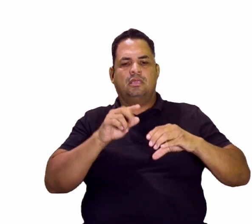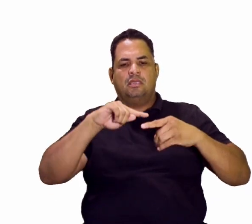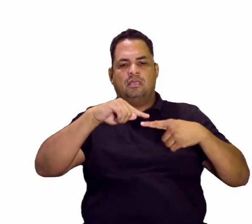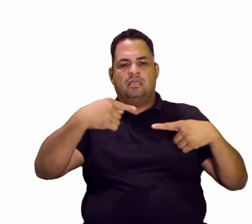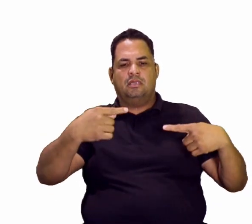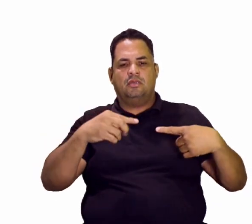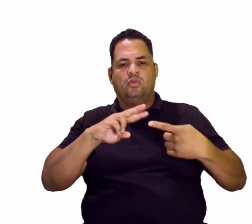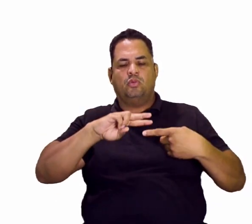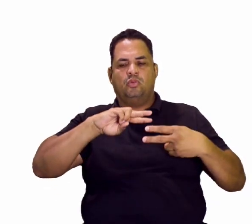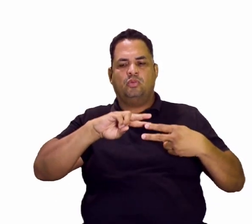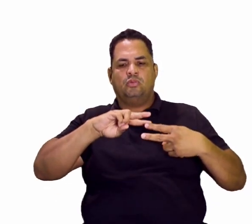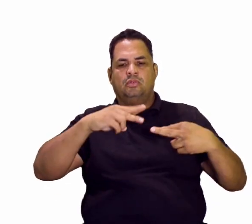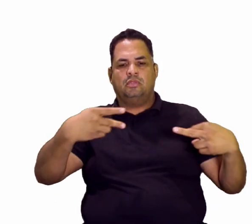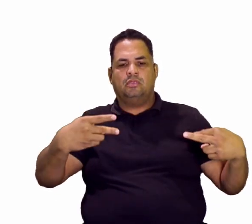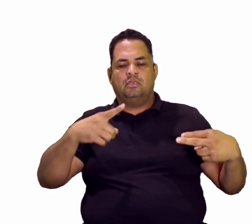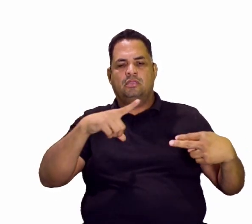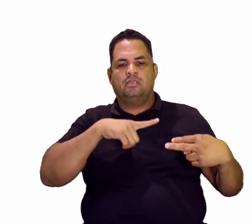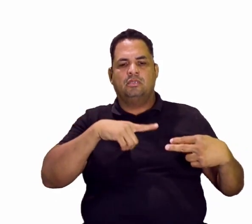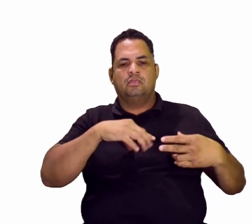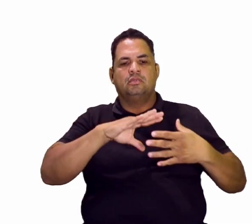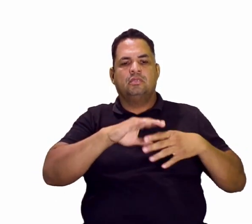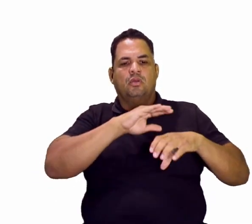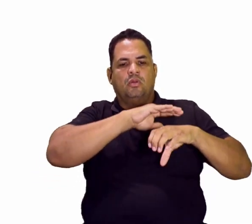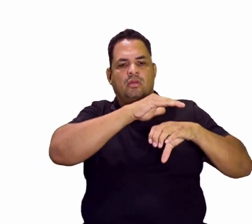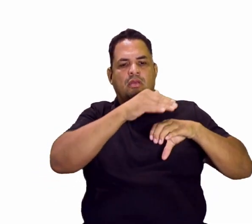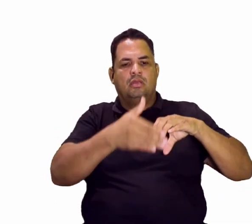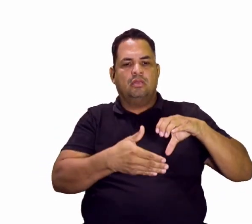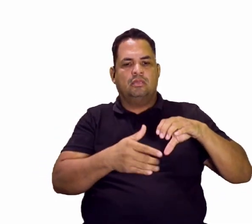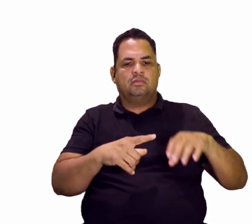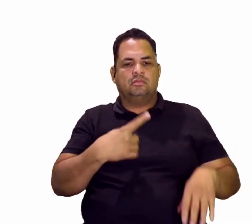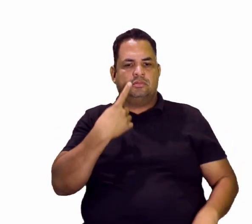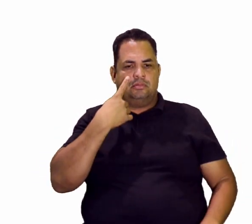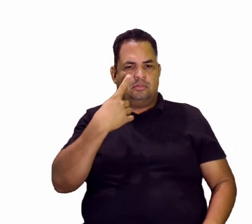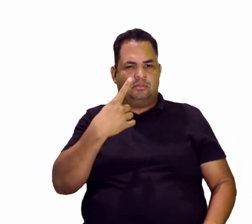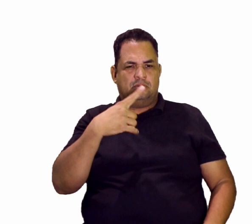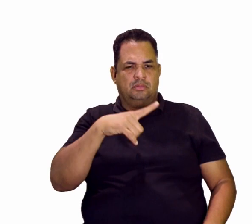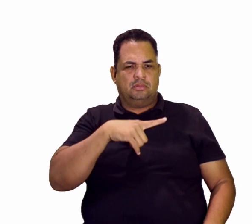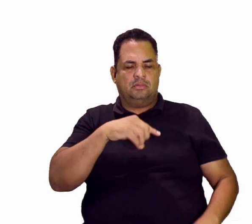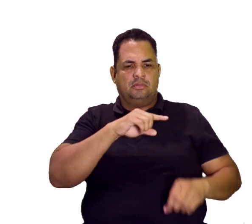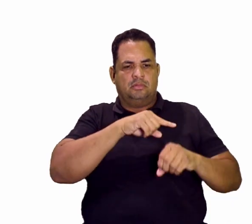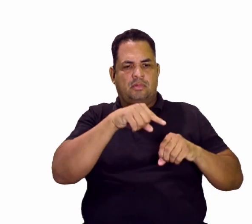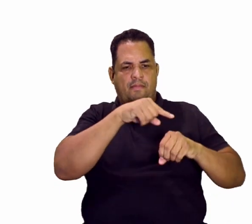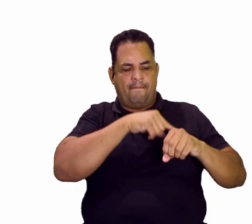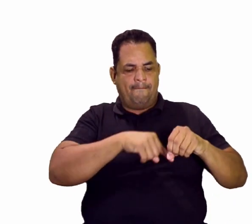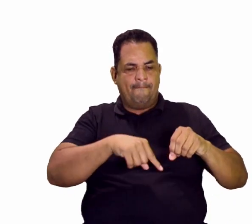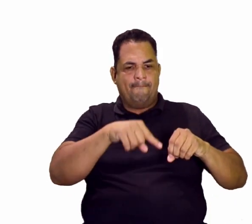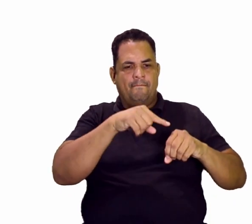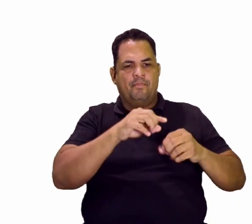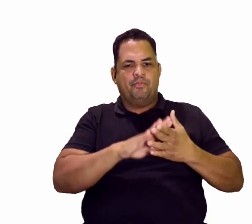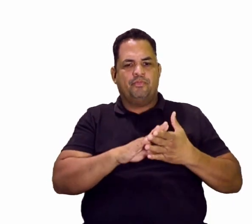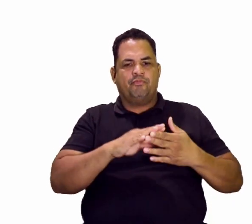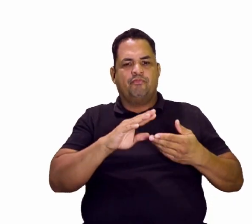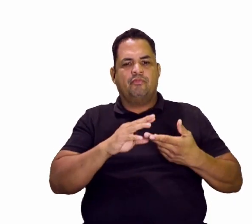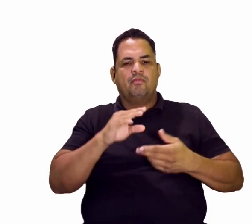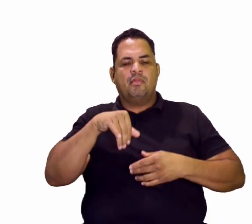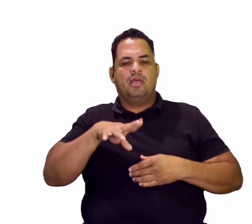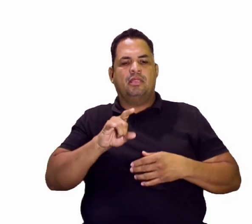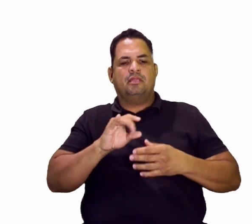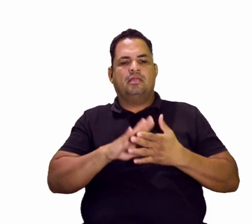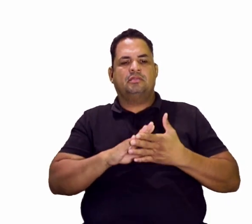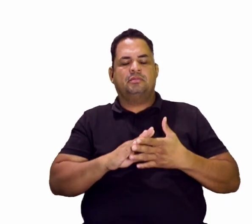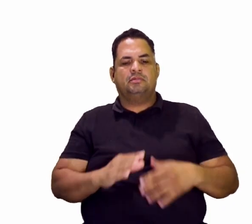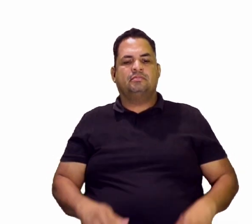ou DNA. Nós temos um capsídeo, onde vai estar contido material genético, uma matriz que é como se fosse